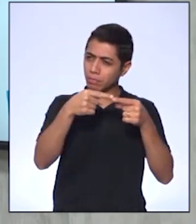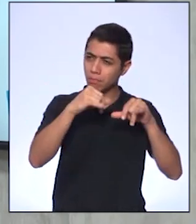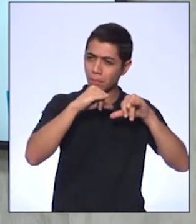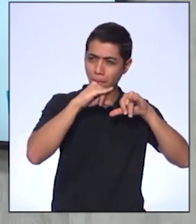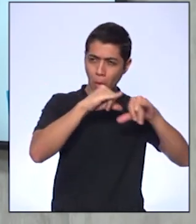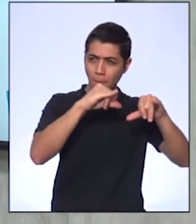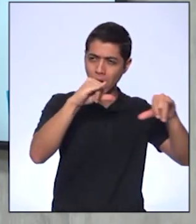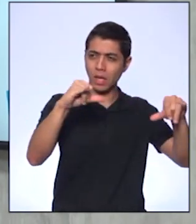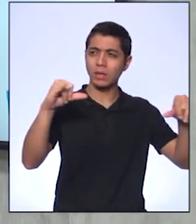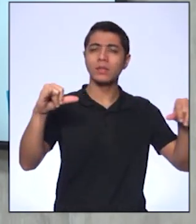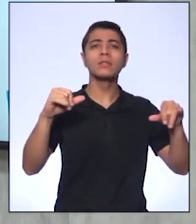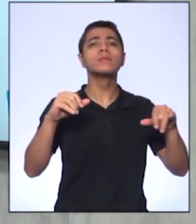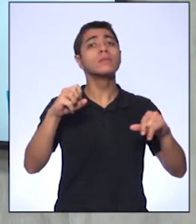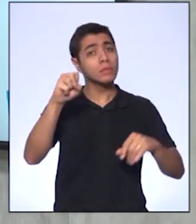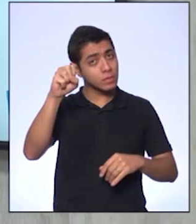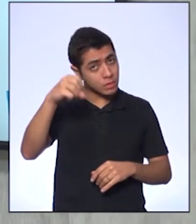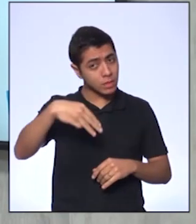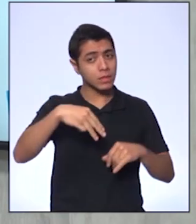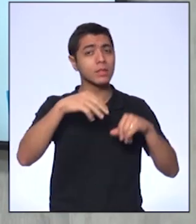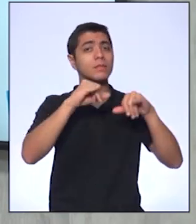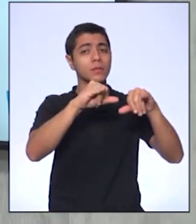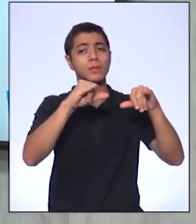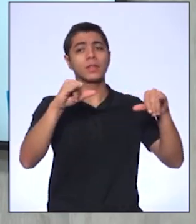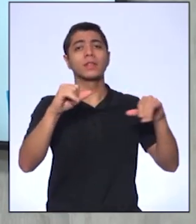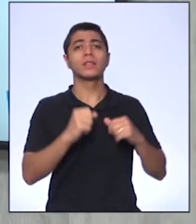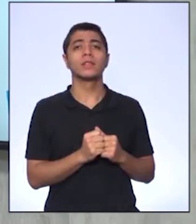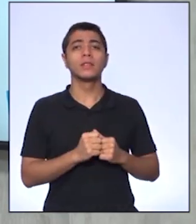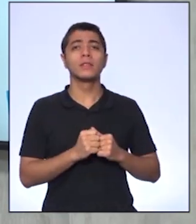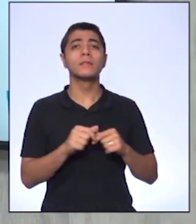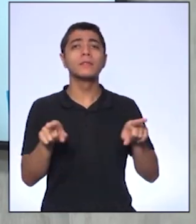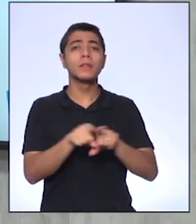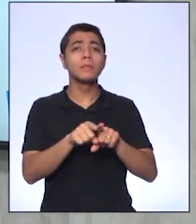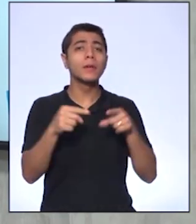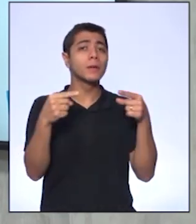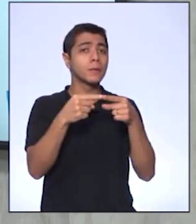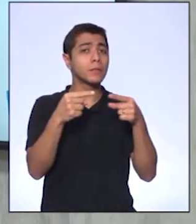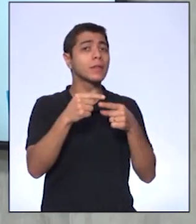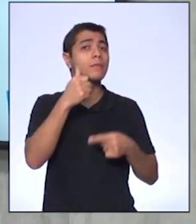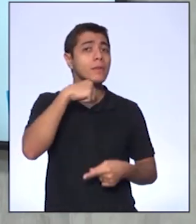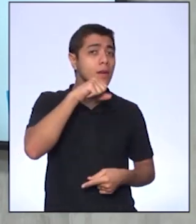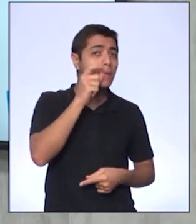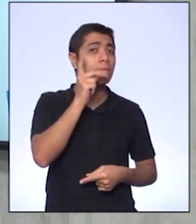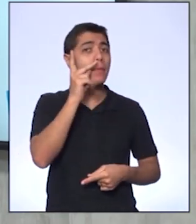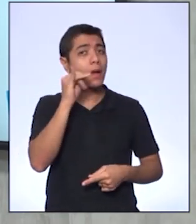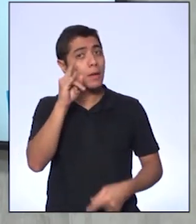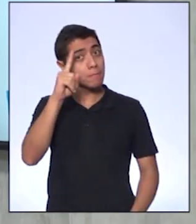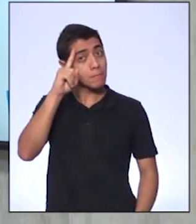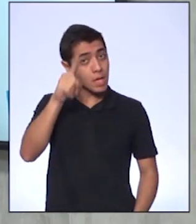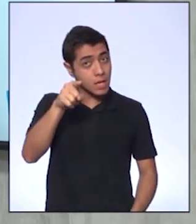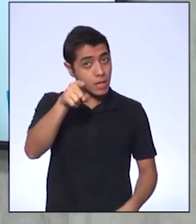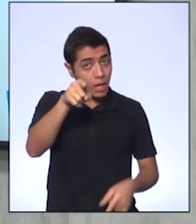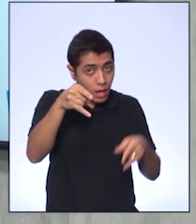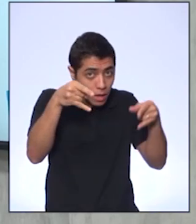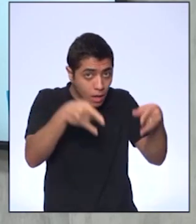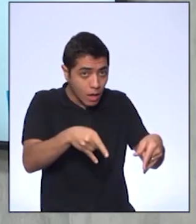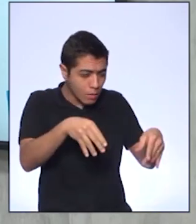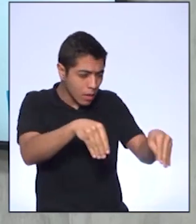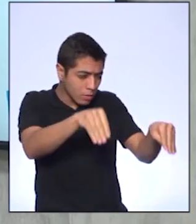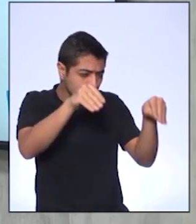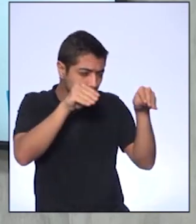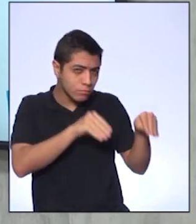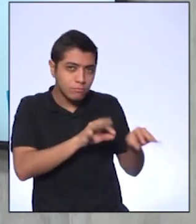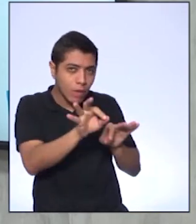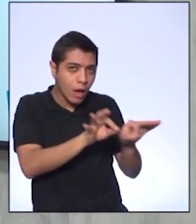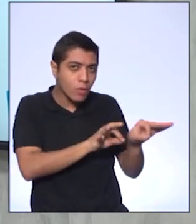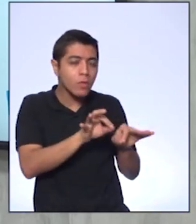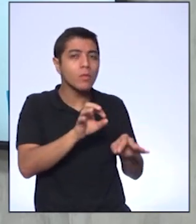ver com mãe, com pai, que manda você arrumar a cama, que manda você lavar a louça. Tem exatamente a ver com tudo isso. Agora, vamos estruturar